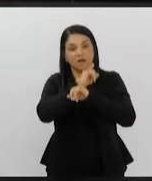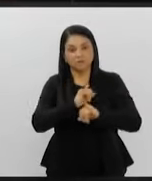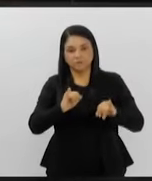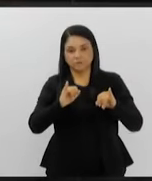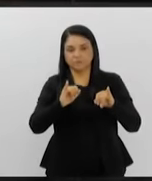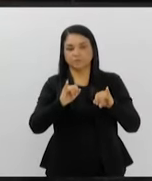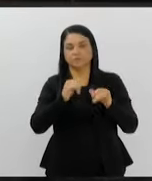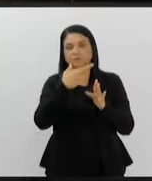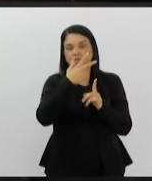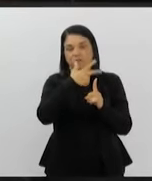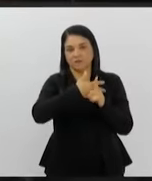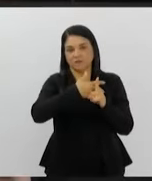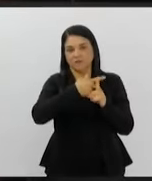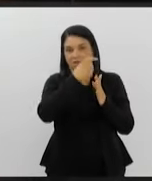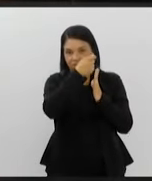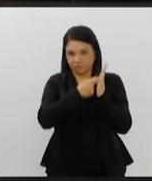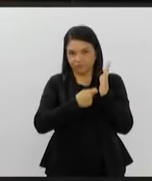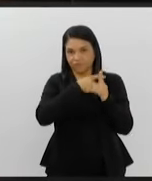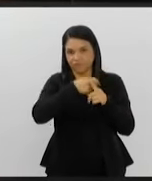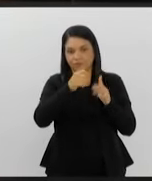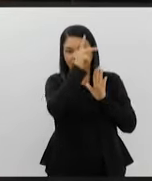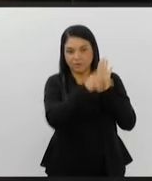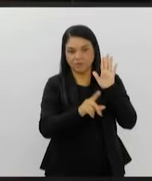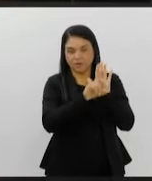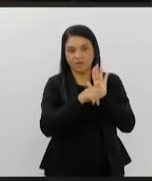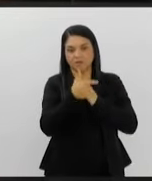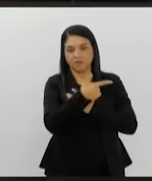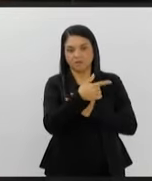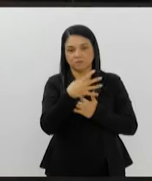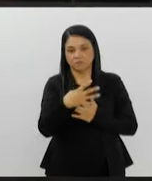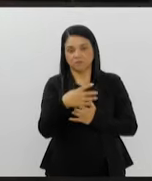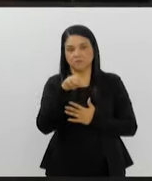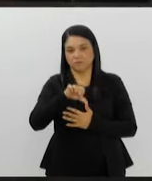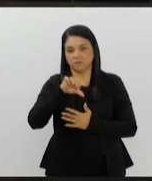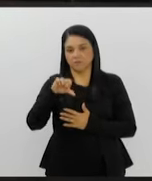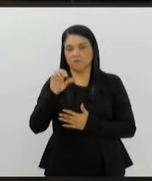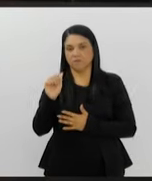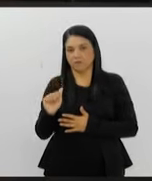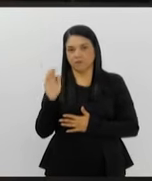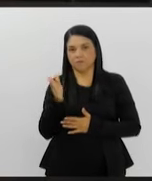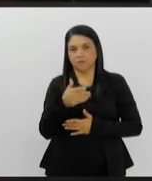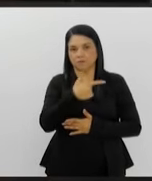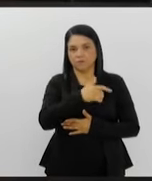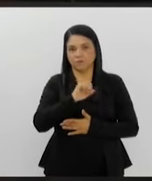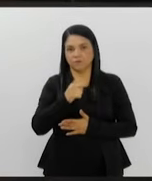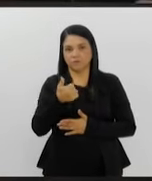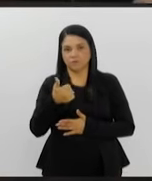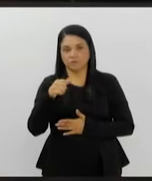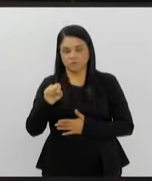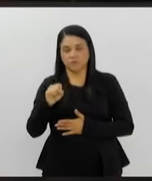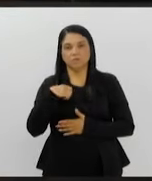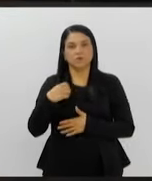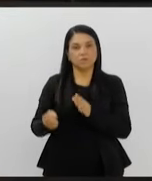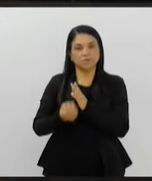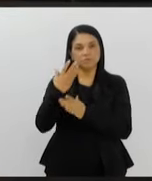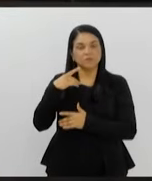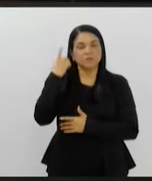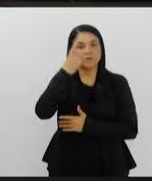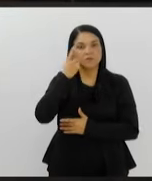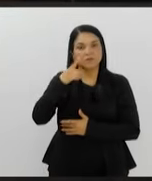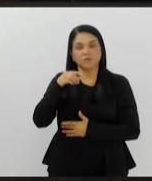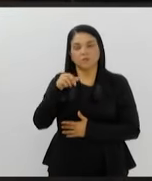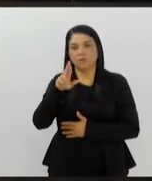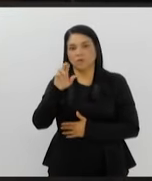Anuncio, redação final, projeto de lei número 4.299-A de 2018, de autoria do deputado Rosenberg